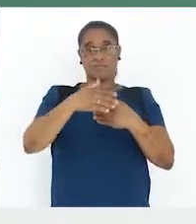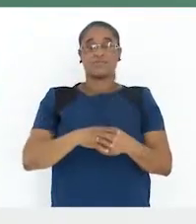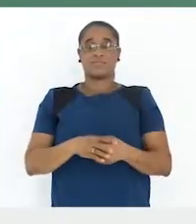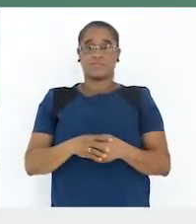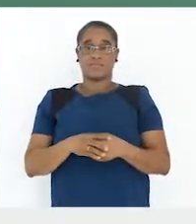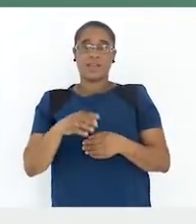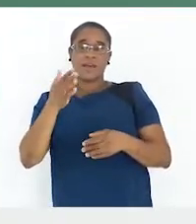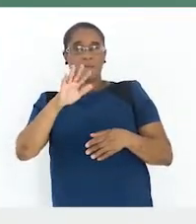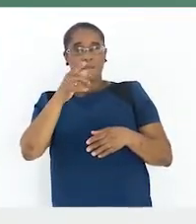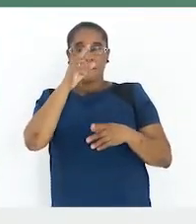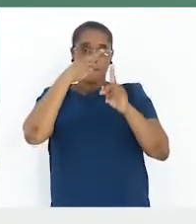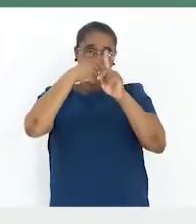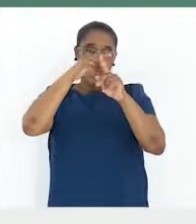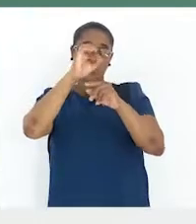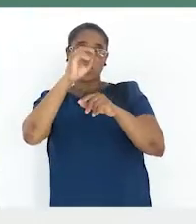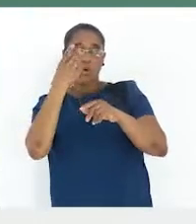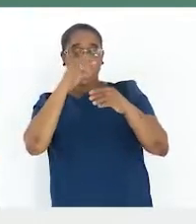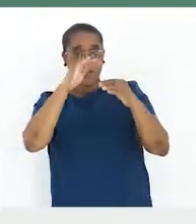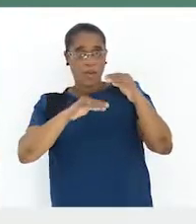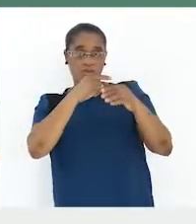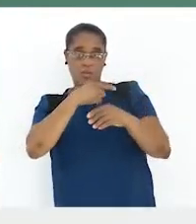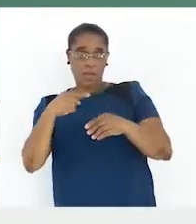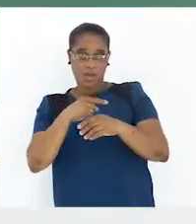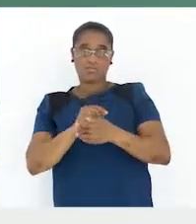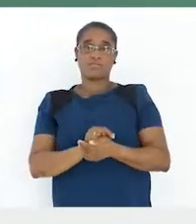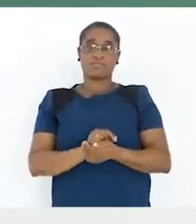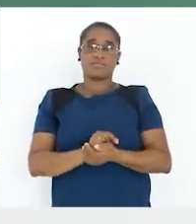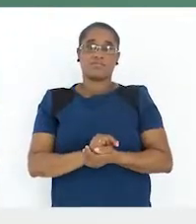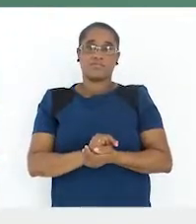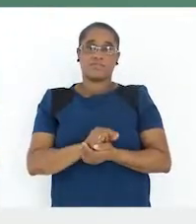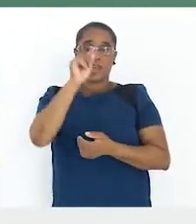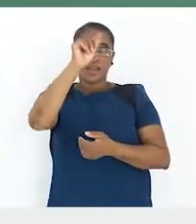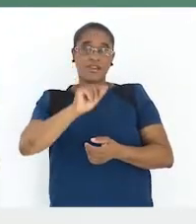menos, raiz quadrada de